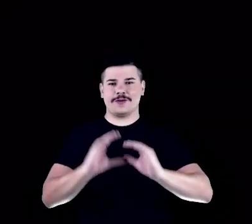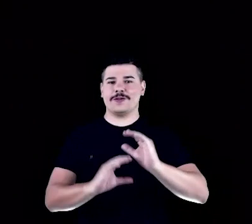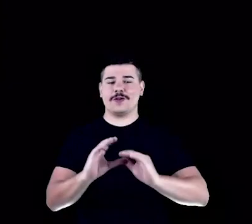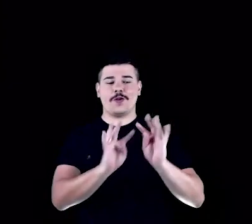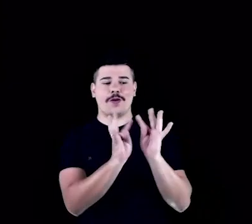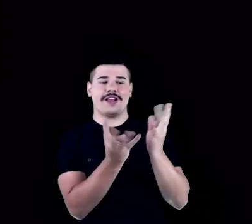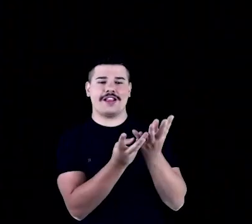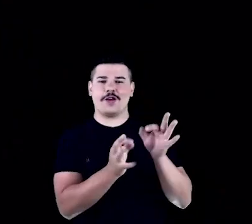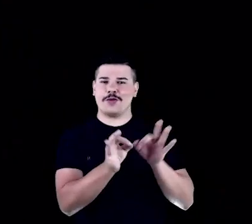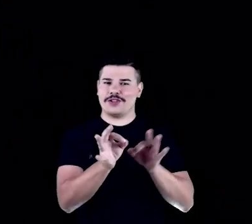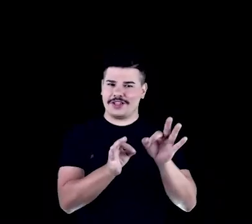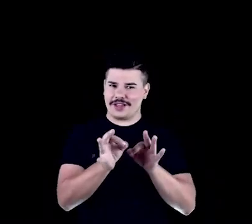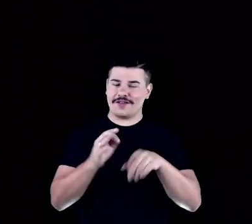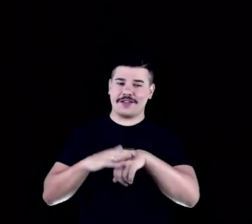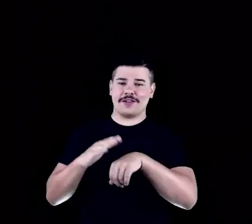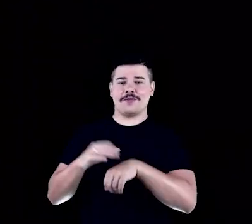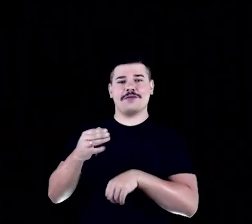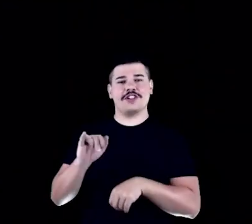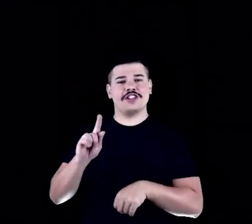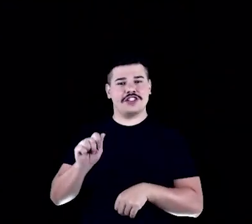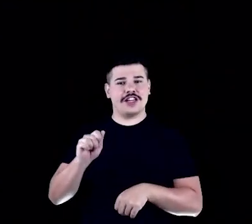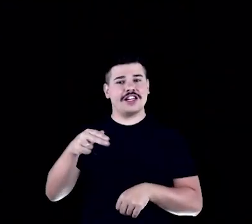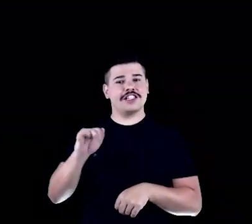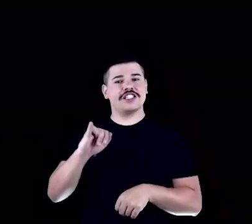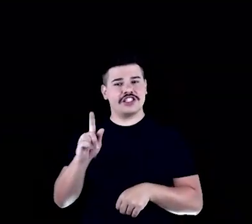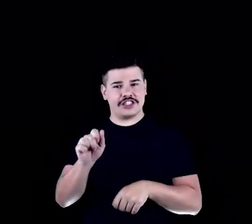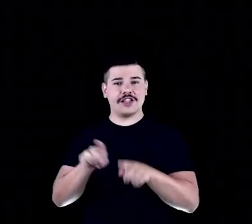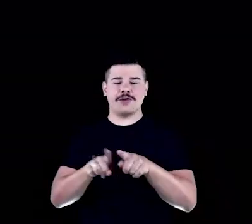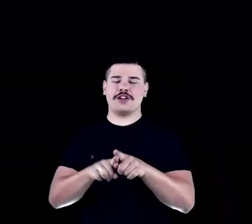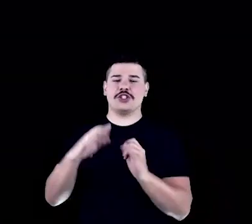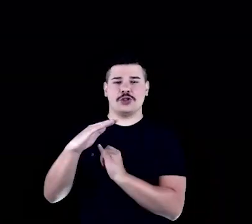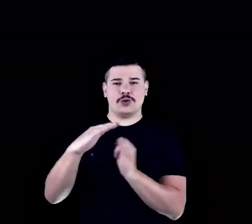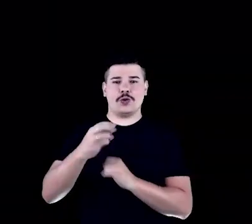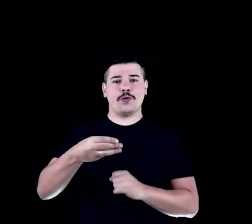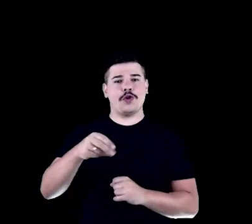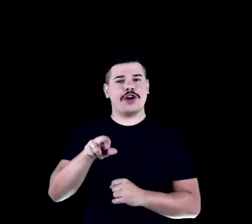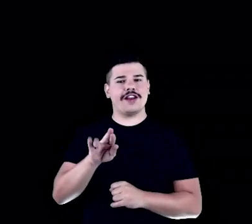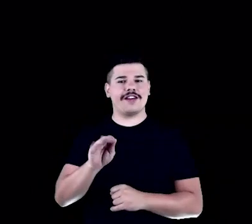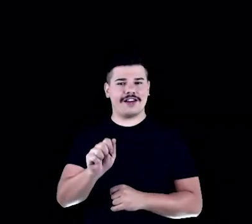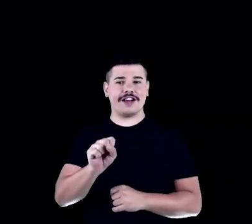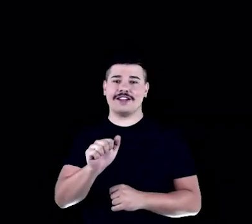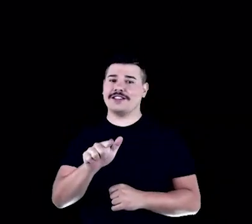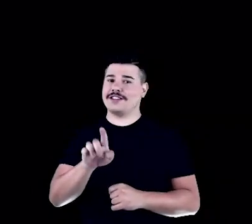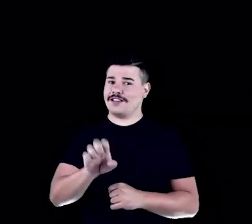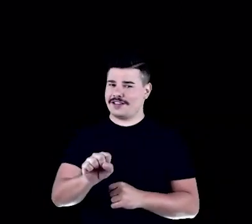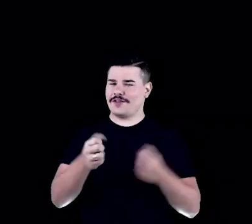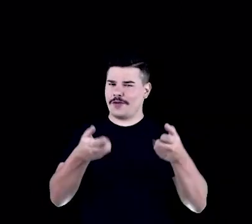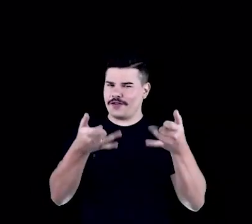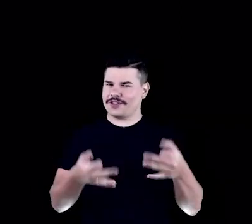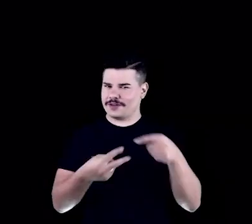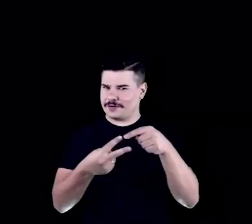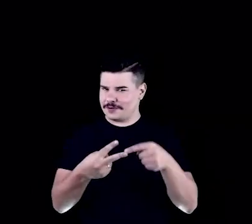Quarentena Projetada, organizado pela Mídia Ninja e pelo Instituto Moreira Salles. Já vamos conversar sobre cada um